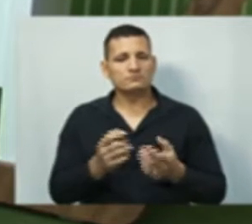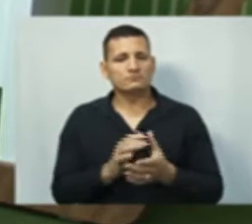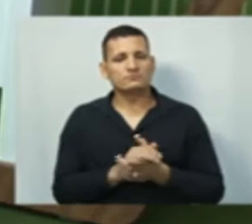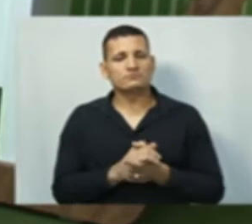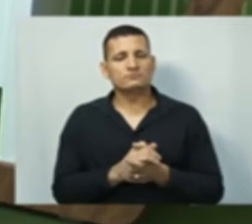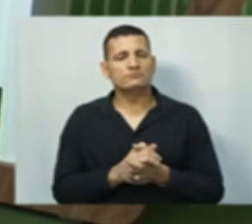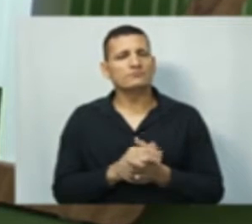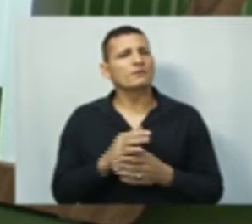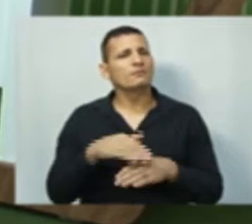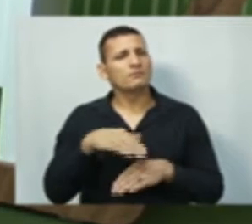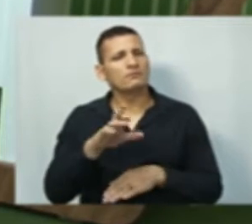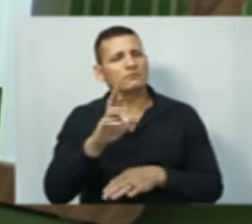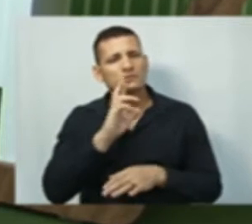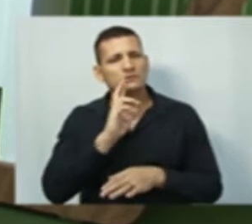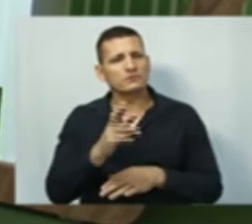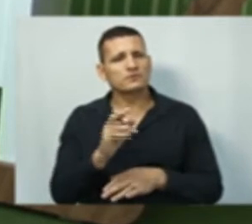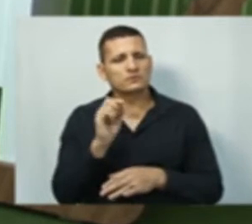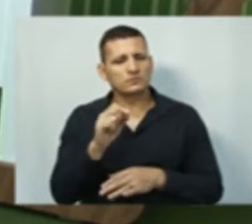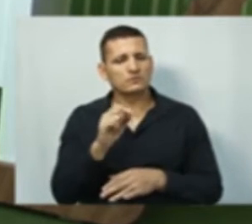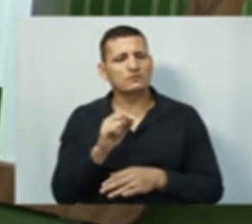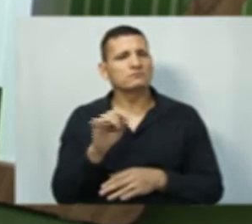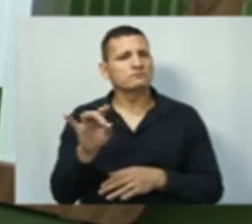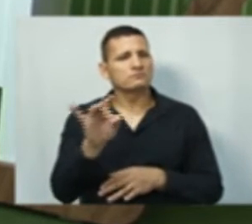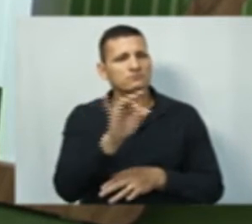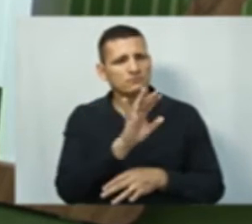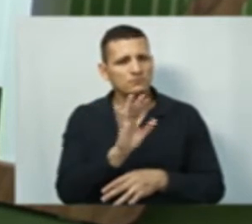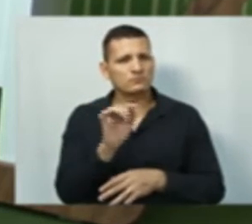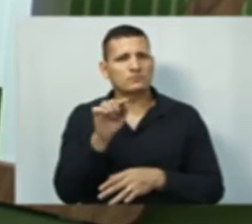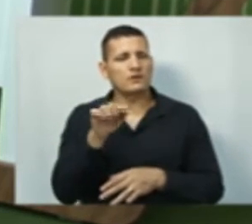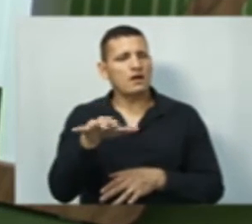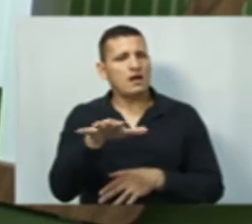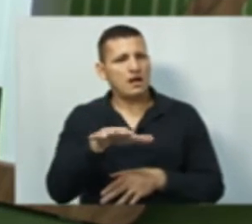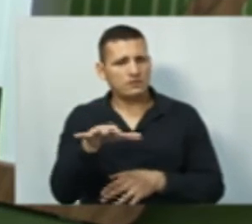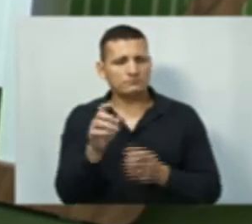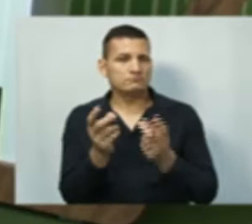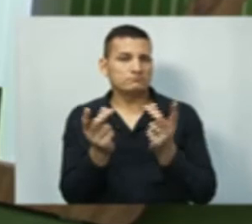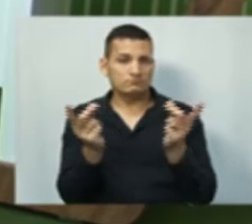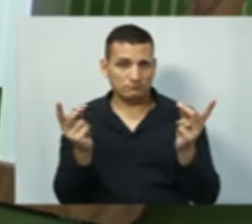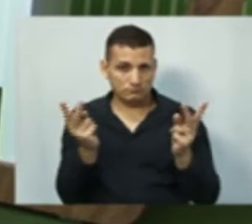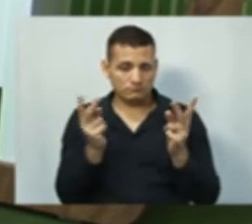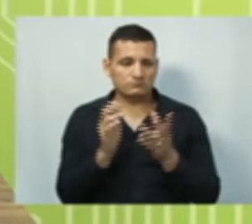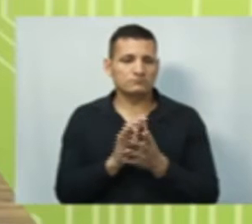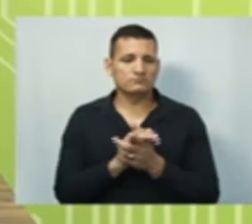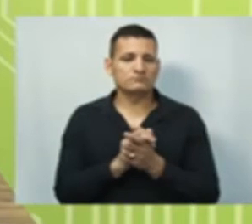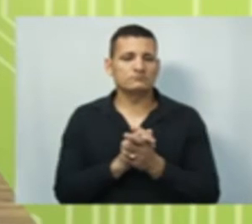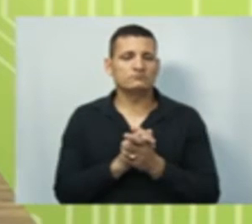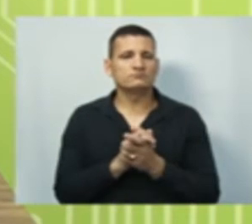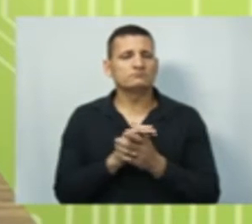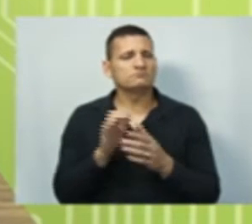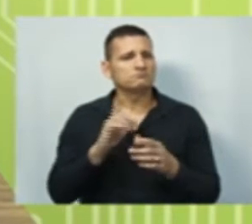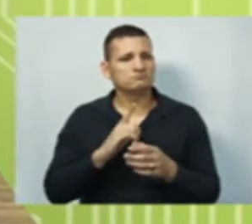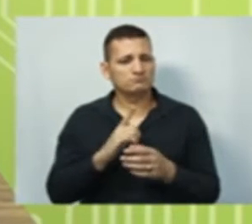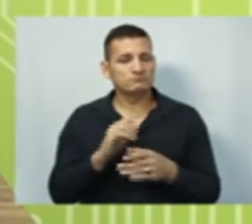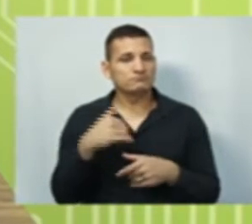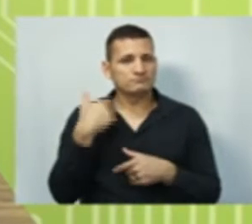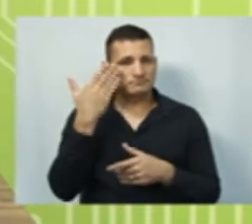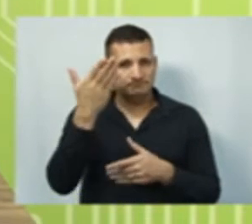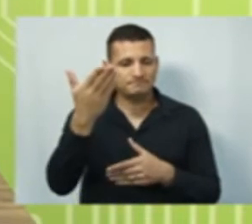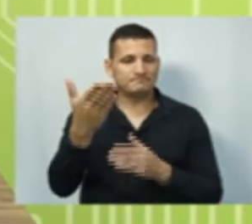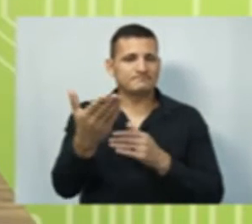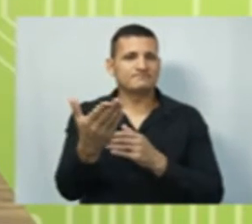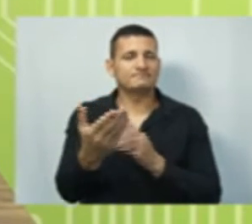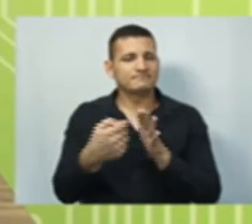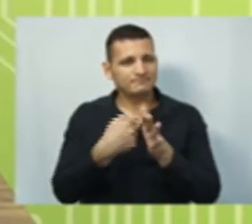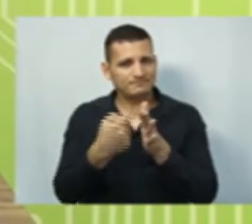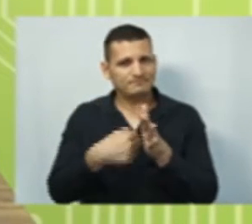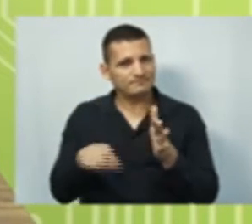mais linkada com esse princípio do comércio. Tudo a ver, totalmente ligado a essa questão do comércio, né, gente? Muito obrigada pela participação,